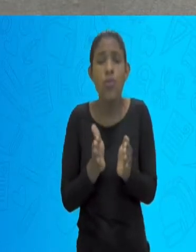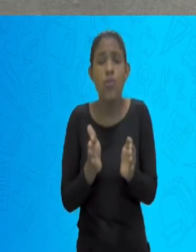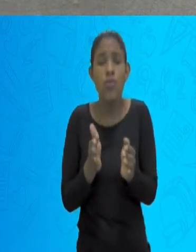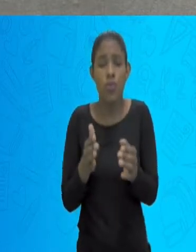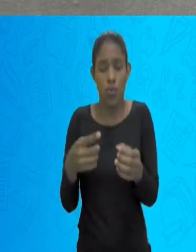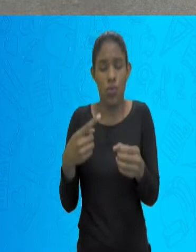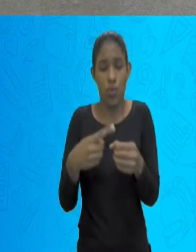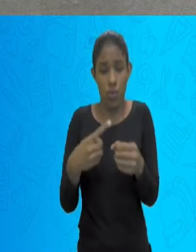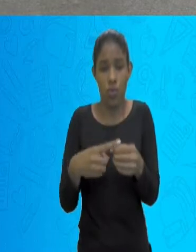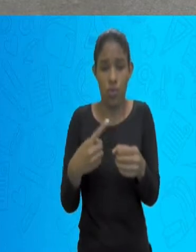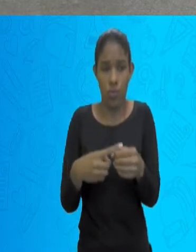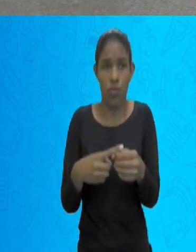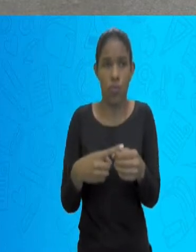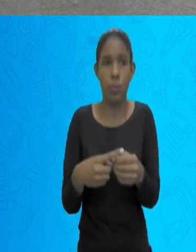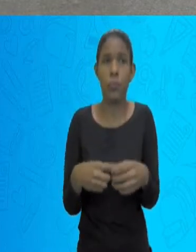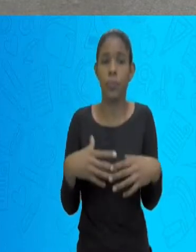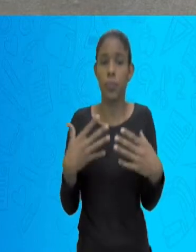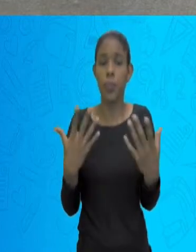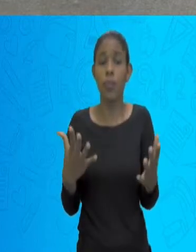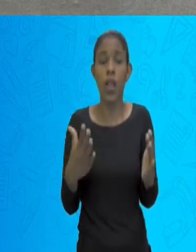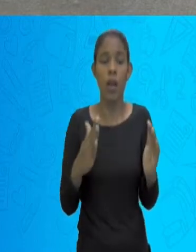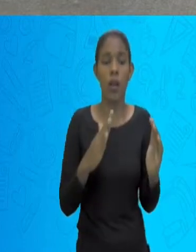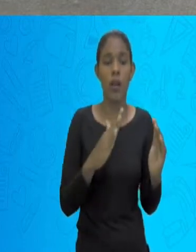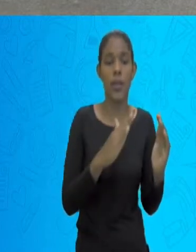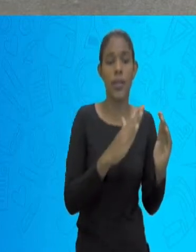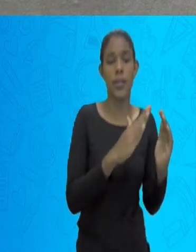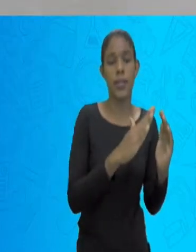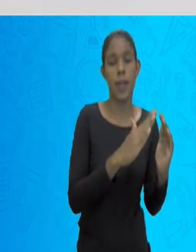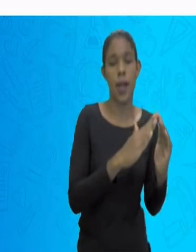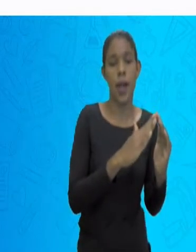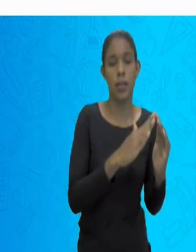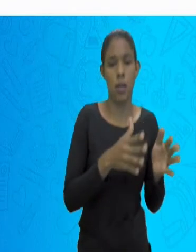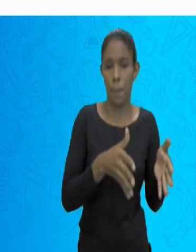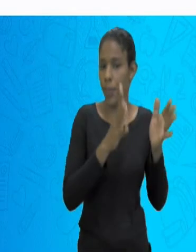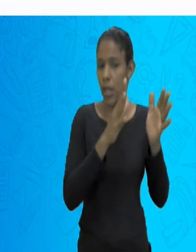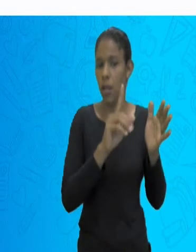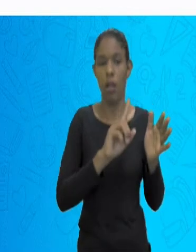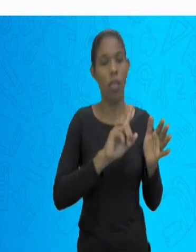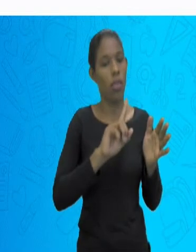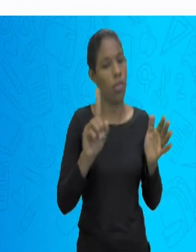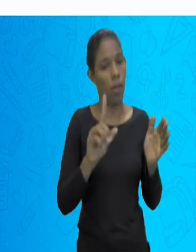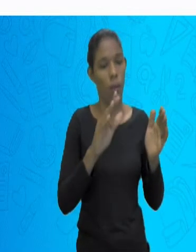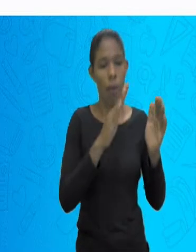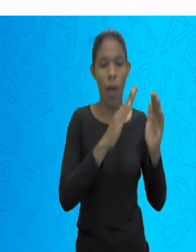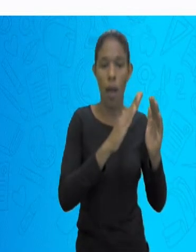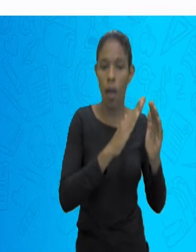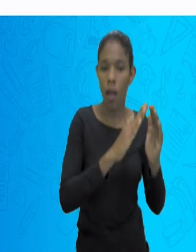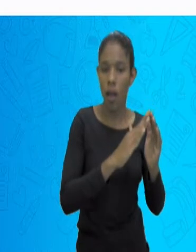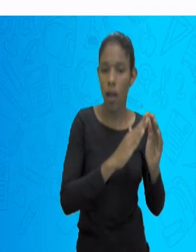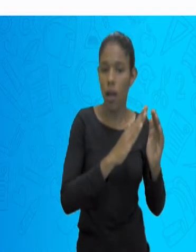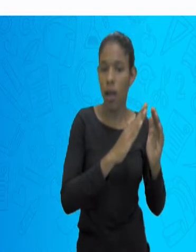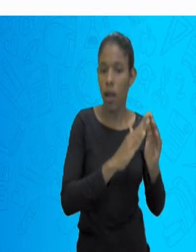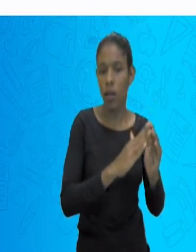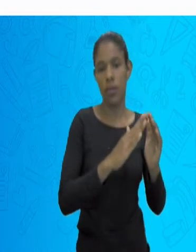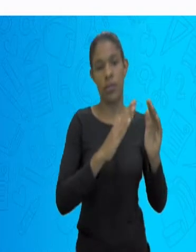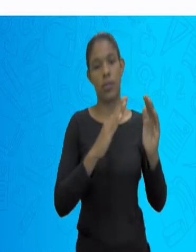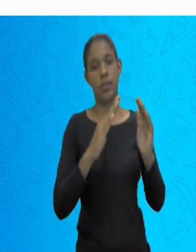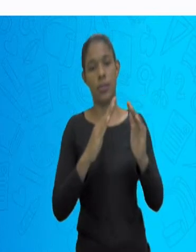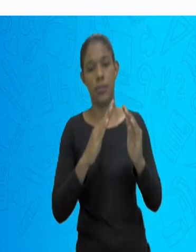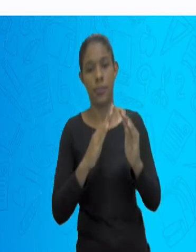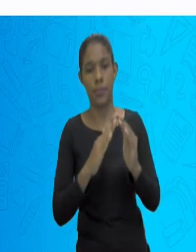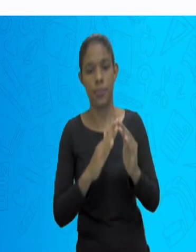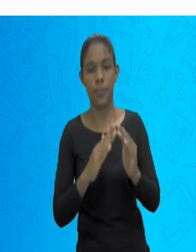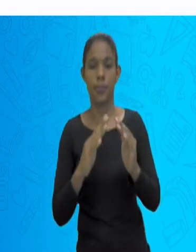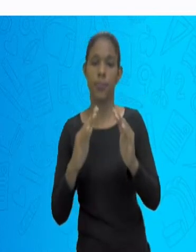muito grande. A gente tem as casas, são mais baixas, não tem tanto prédio, não tem tanta construção alta.